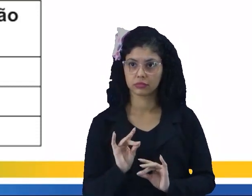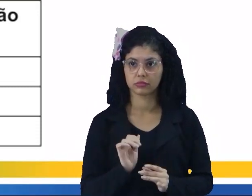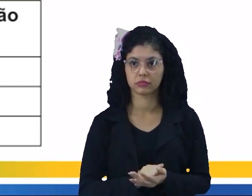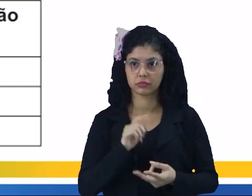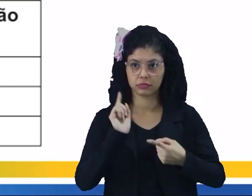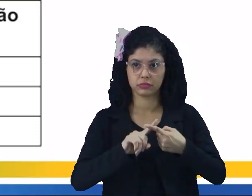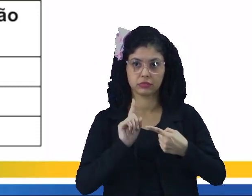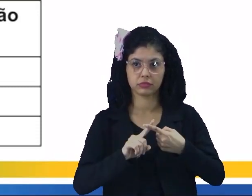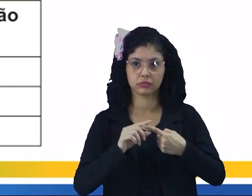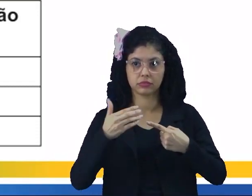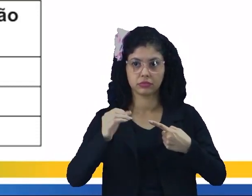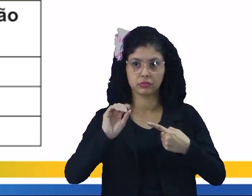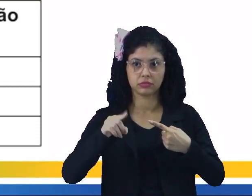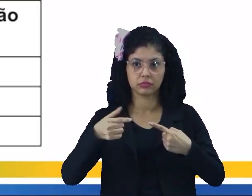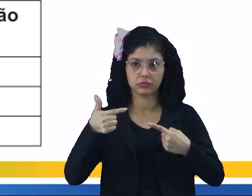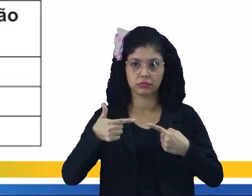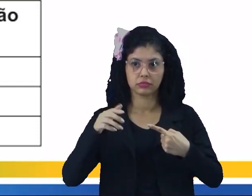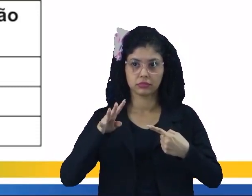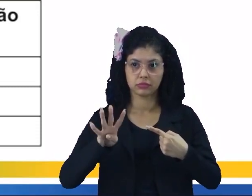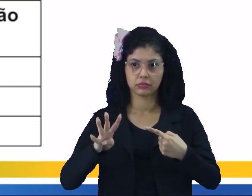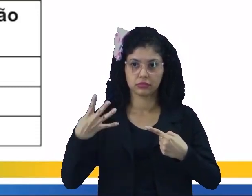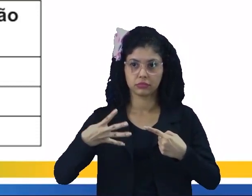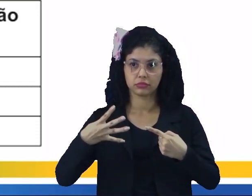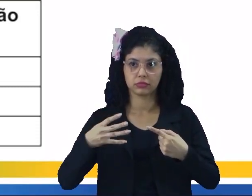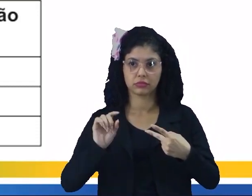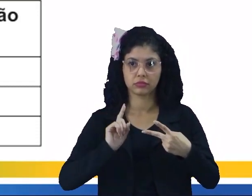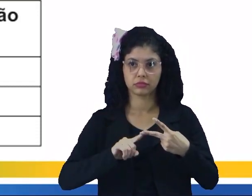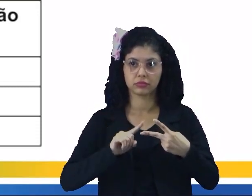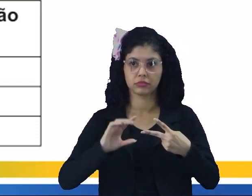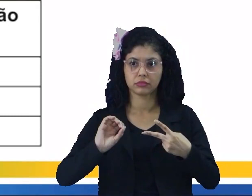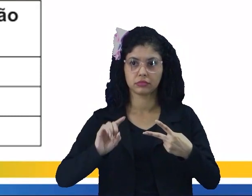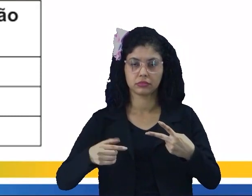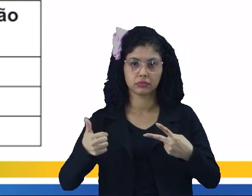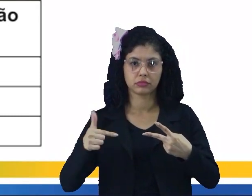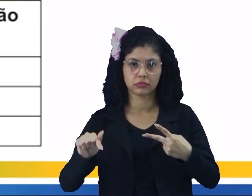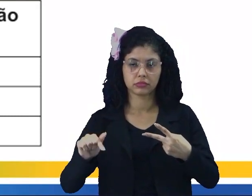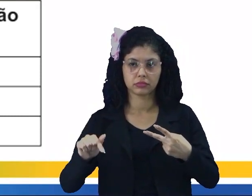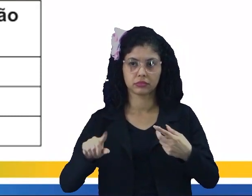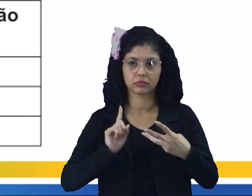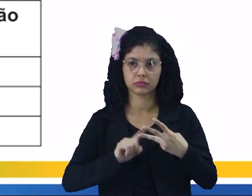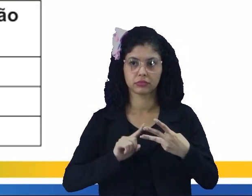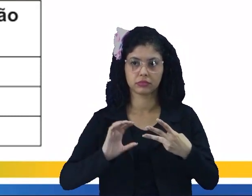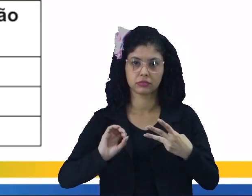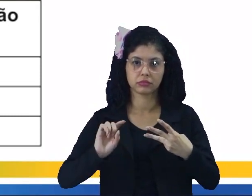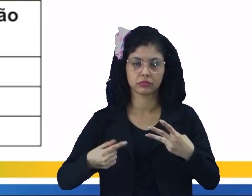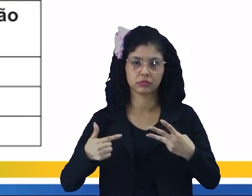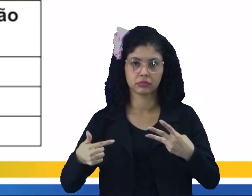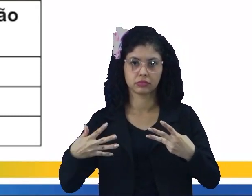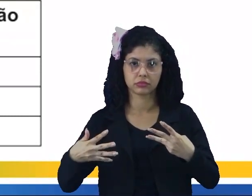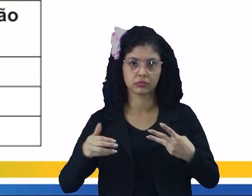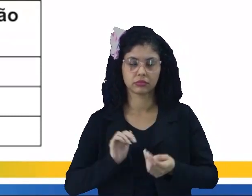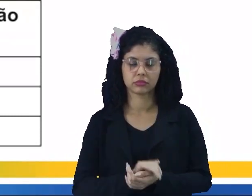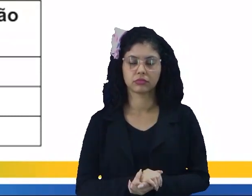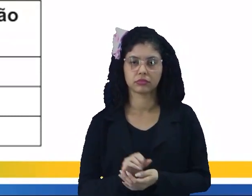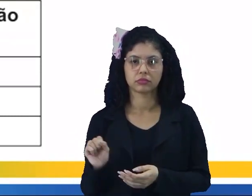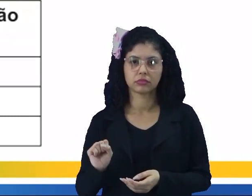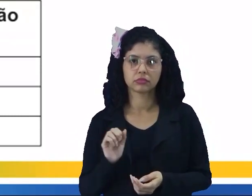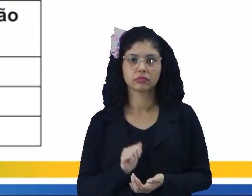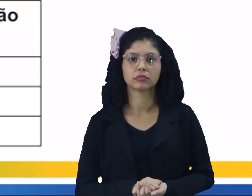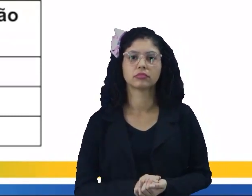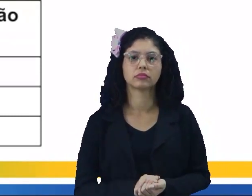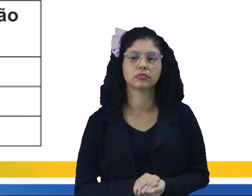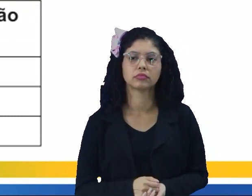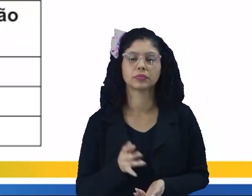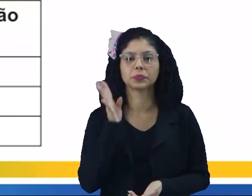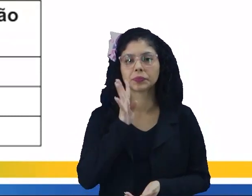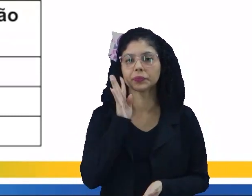O primeiro foi de 0,24, o segundo 0,17 e 0,14 segundos.